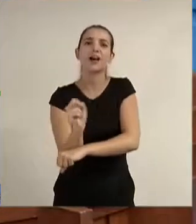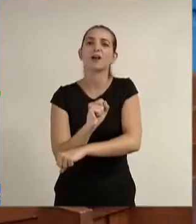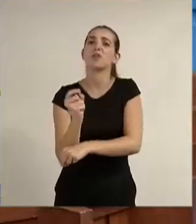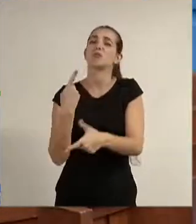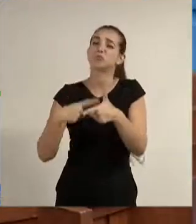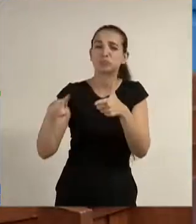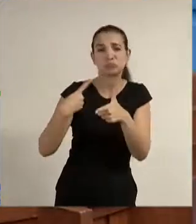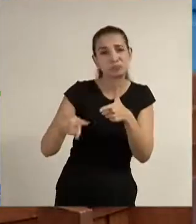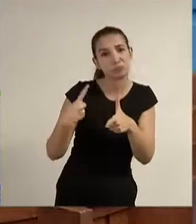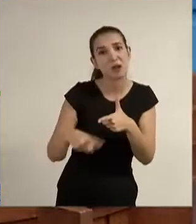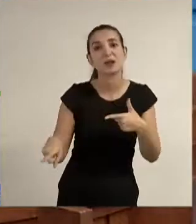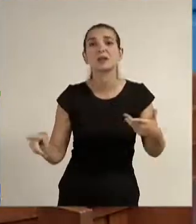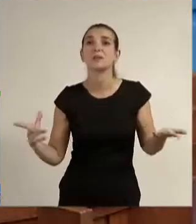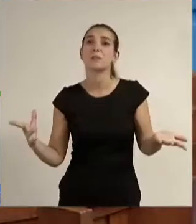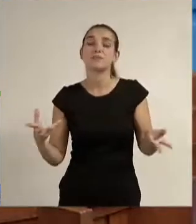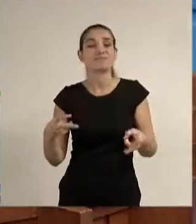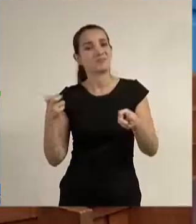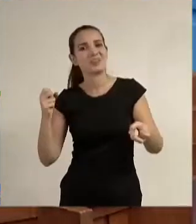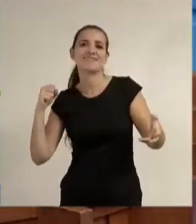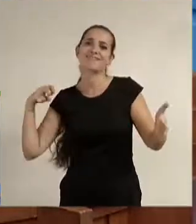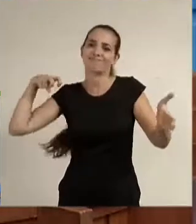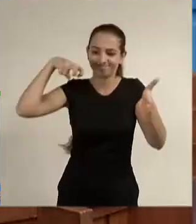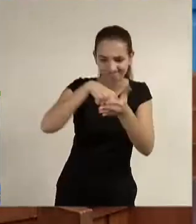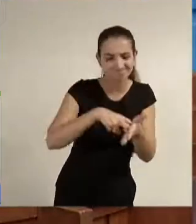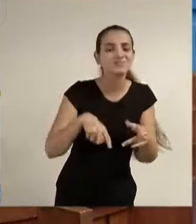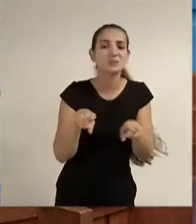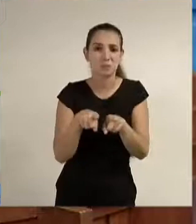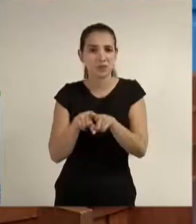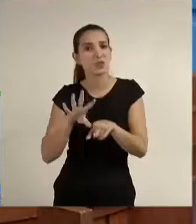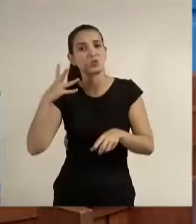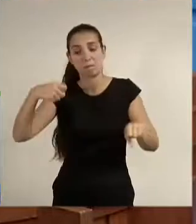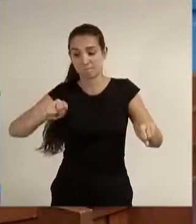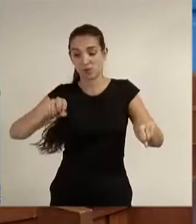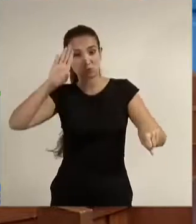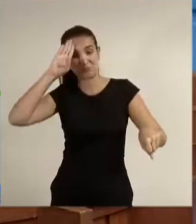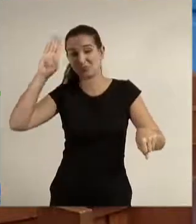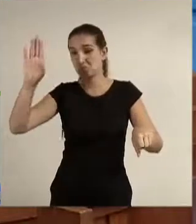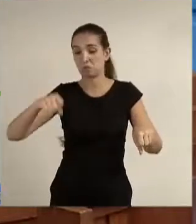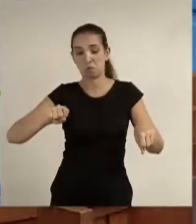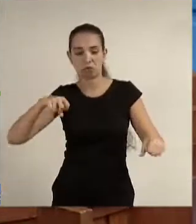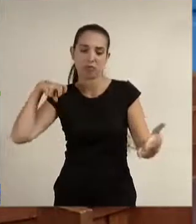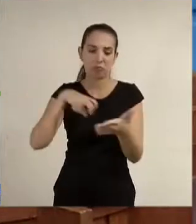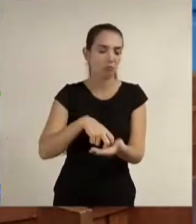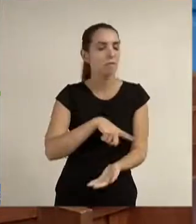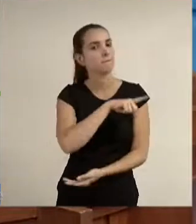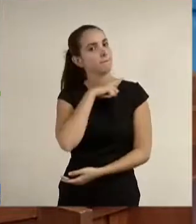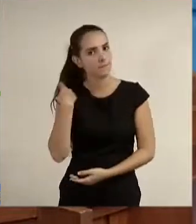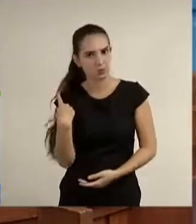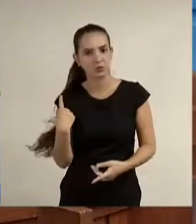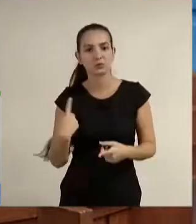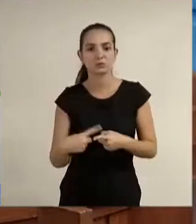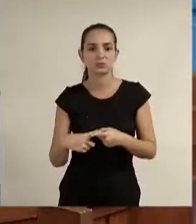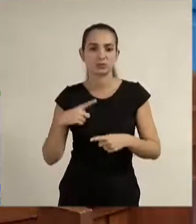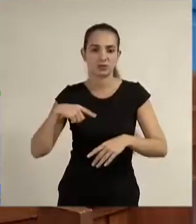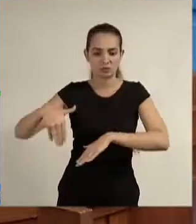vítimas fatais, pessoas que já morreram, principalmente de moto, ao cair num buraco.